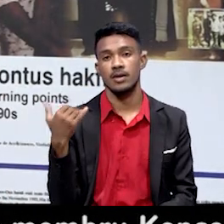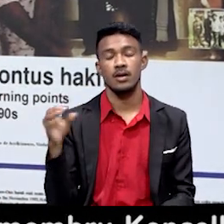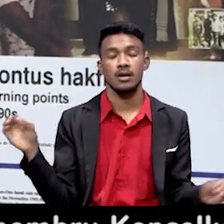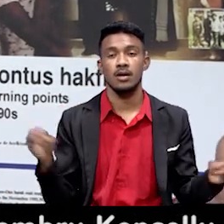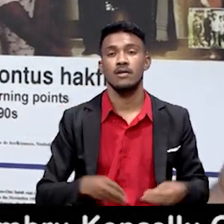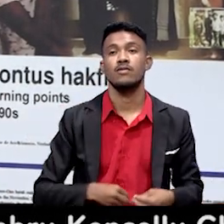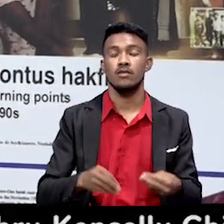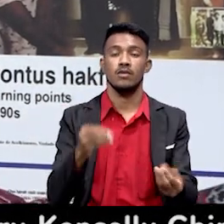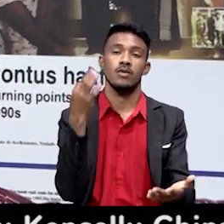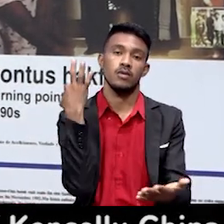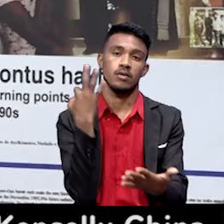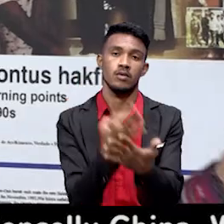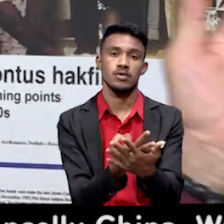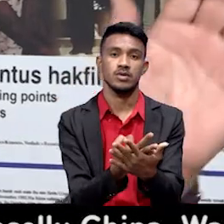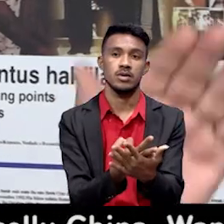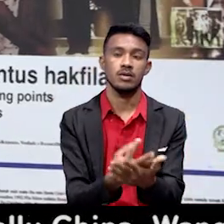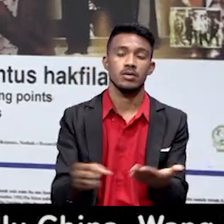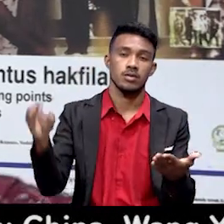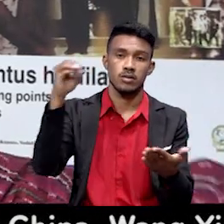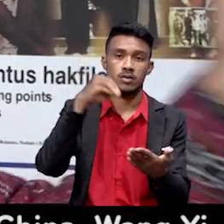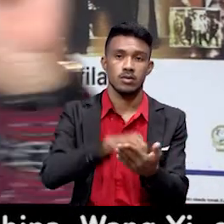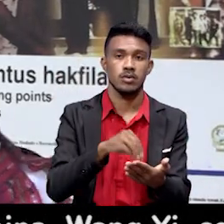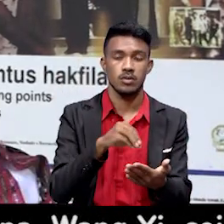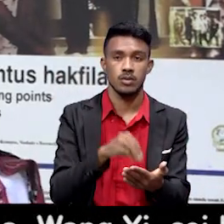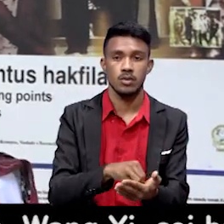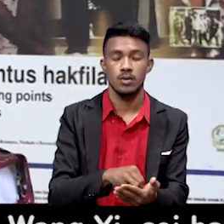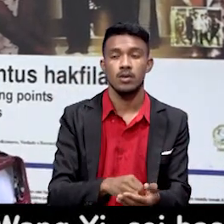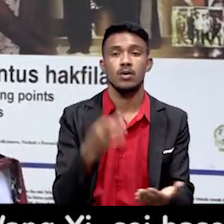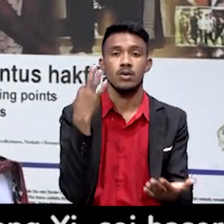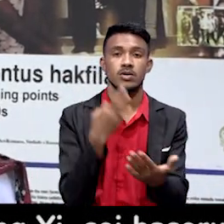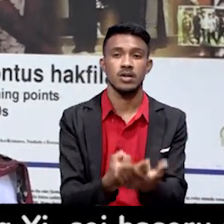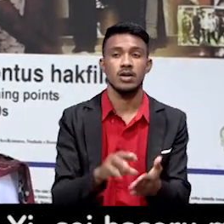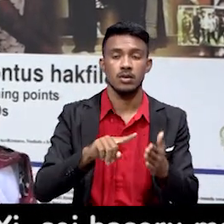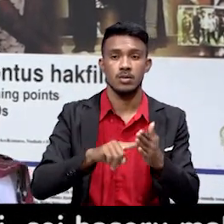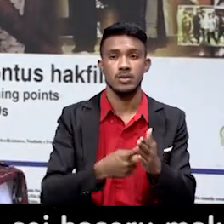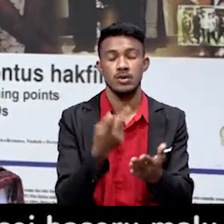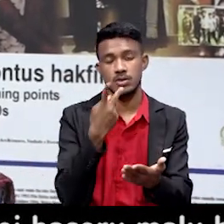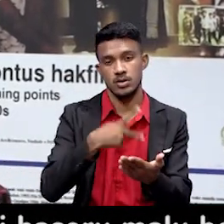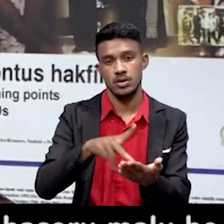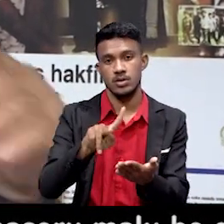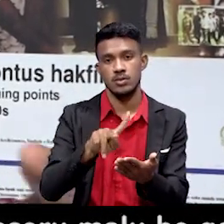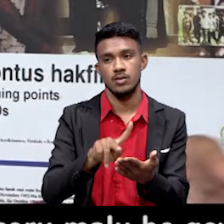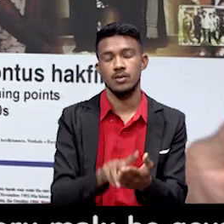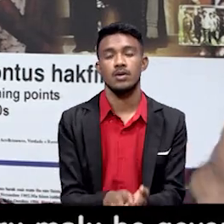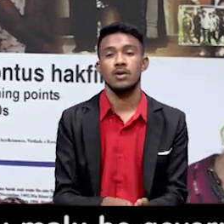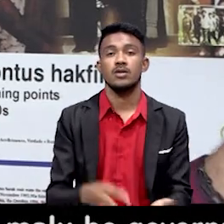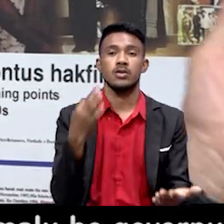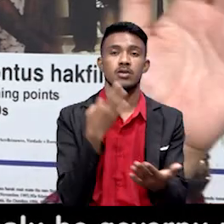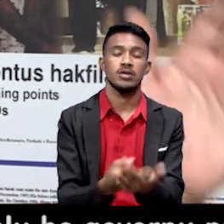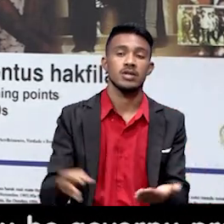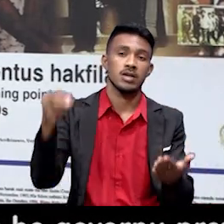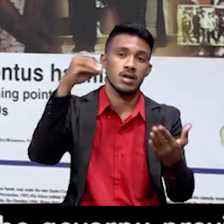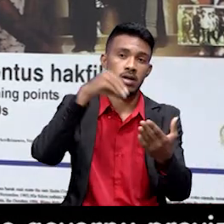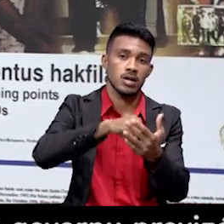força ne so con otto. Atinge a idade da reforma, então o Osane é o selo. E, entretanto, o Osane é raia, ela